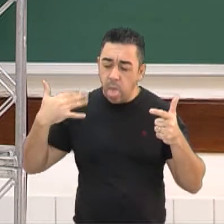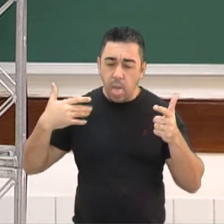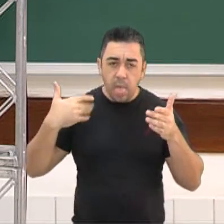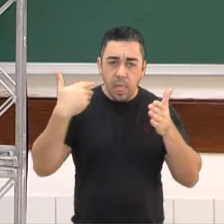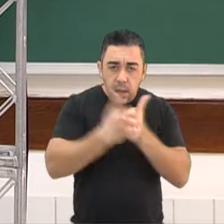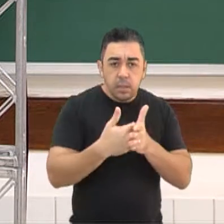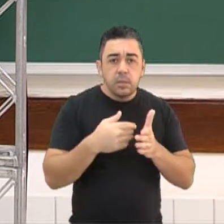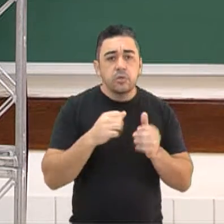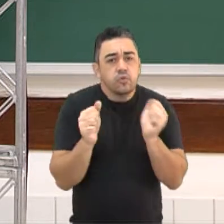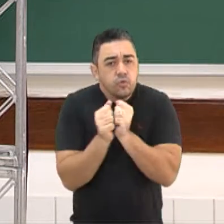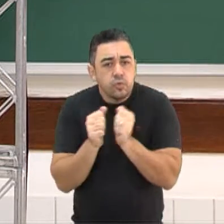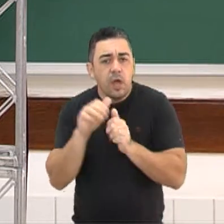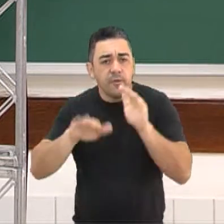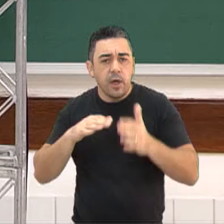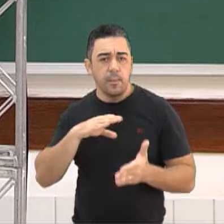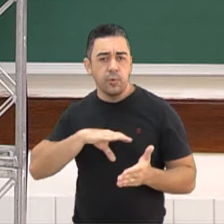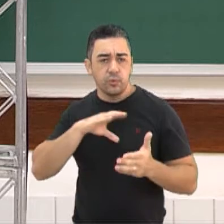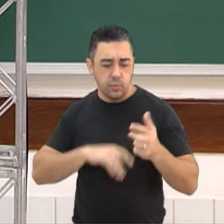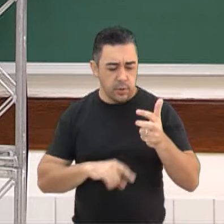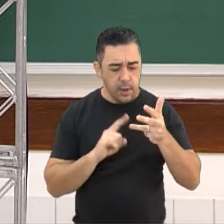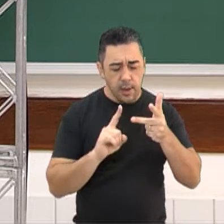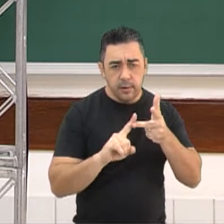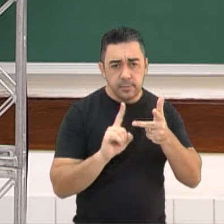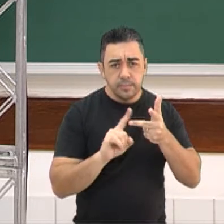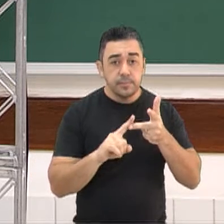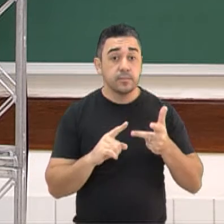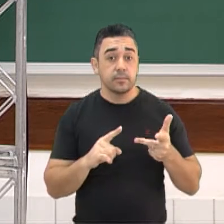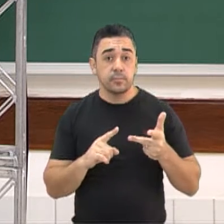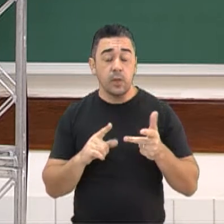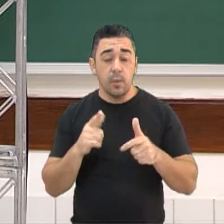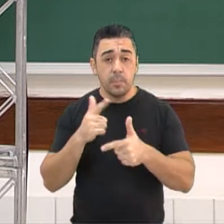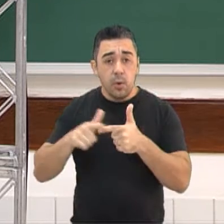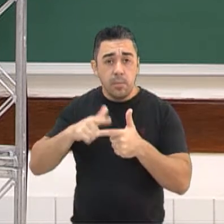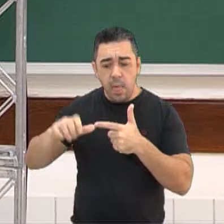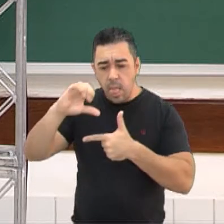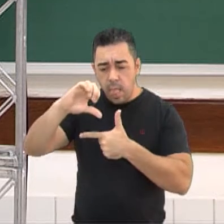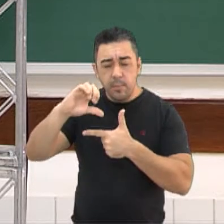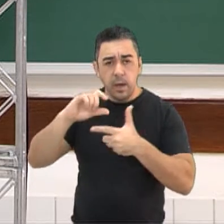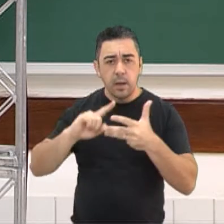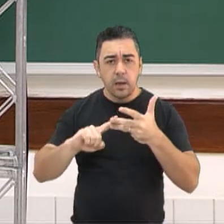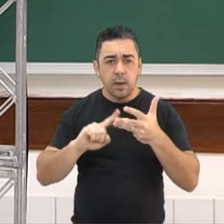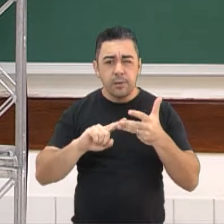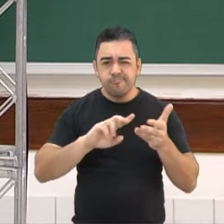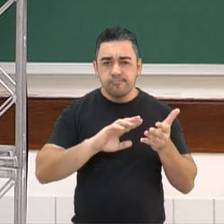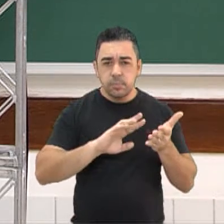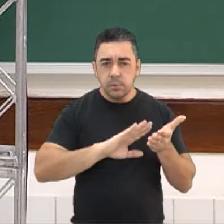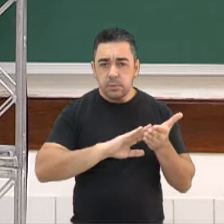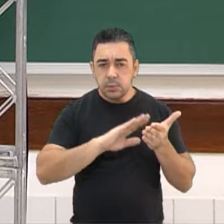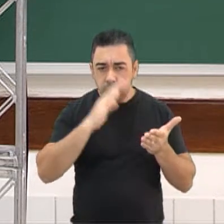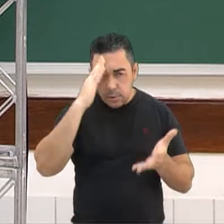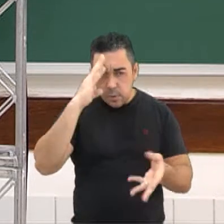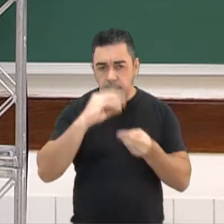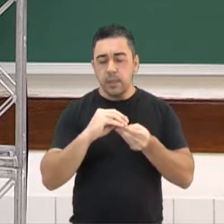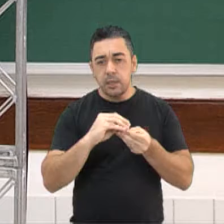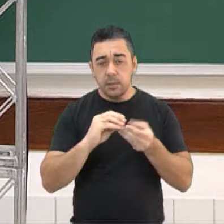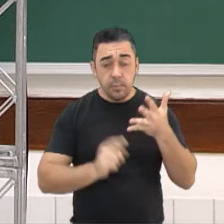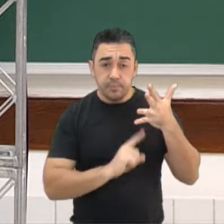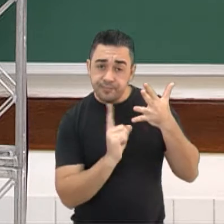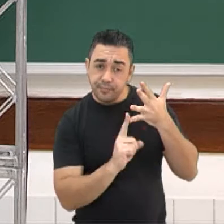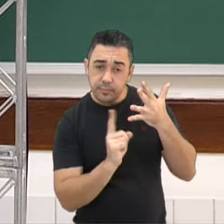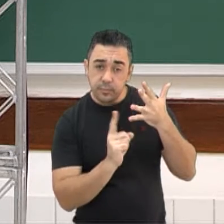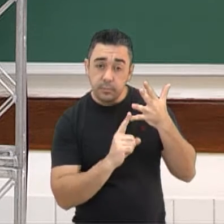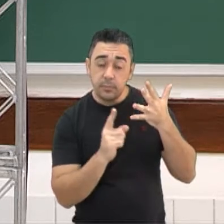junto, inclusive português, resolução de problemas, interpretação o tempo todo. E o mais importante do ensino